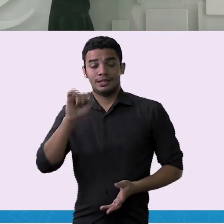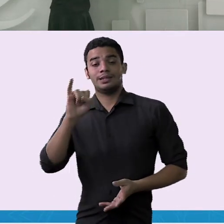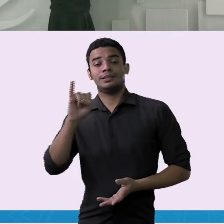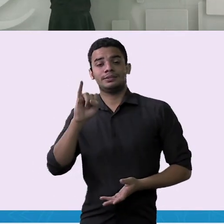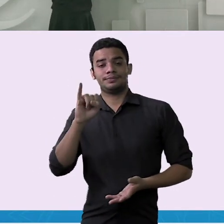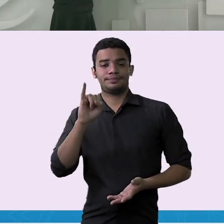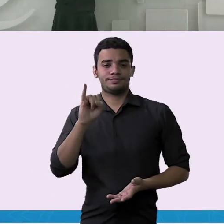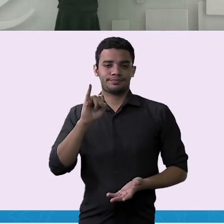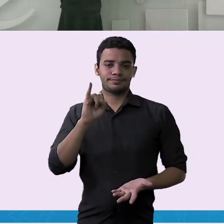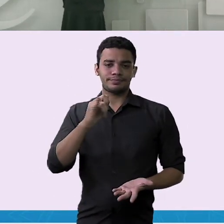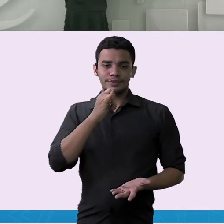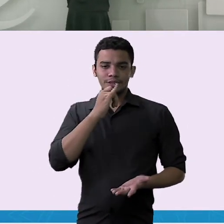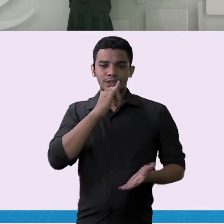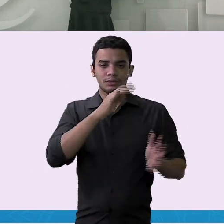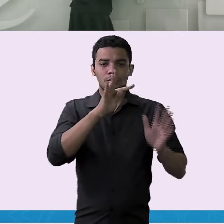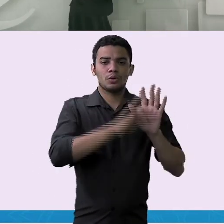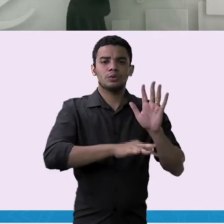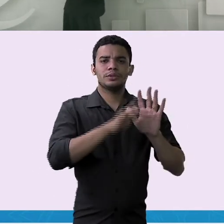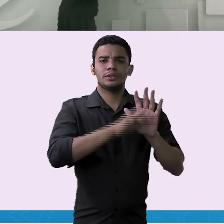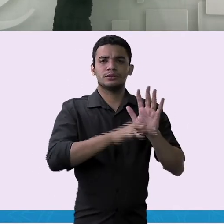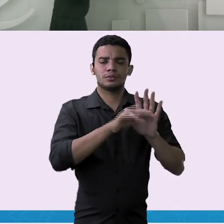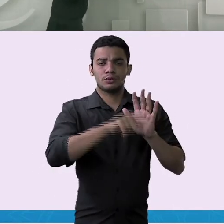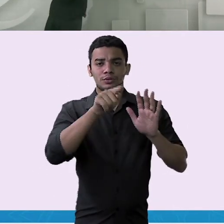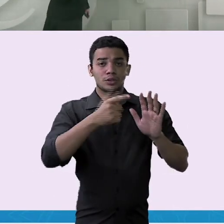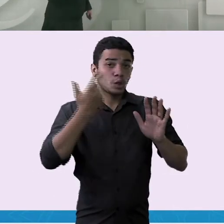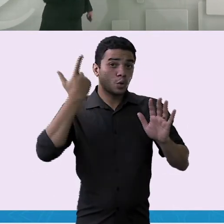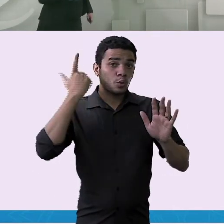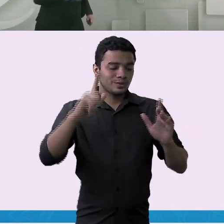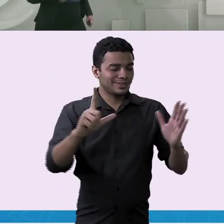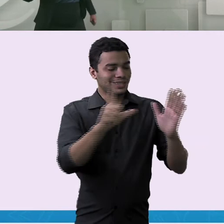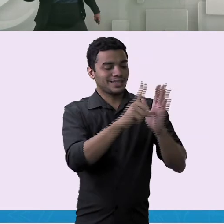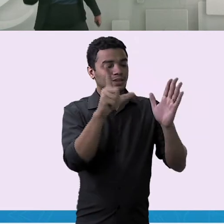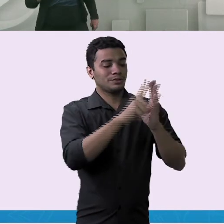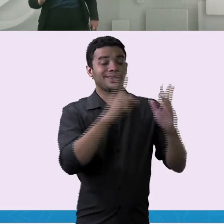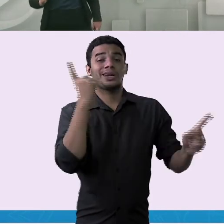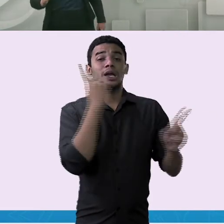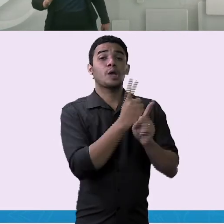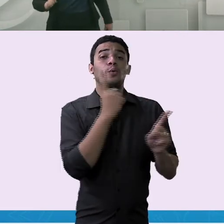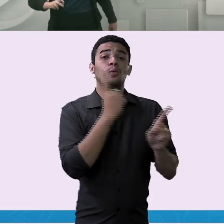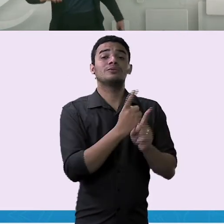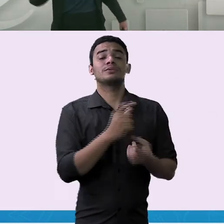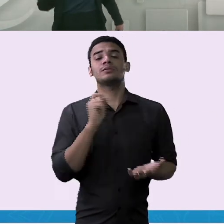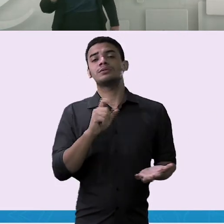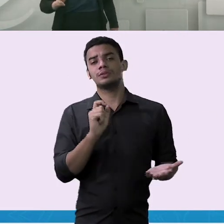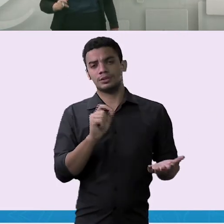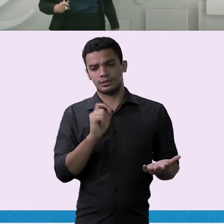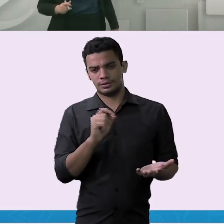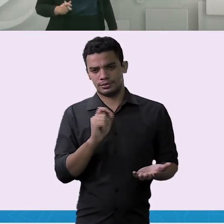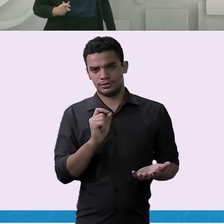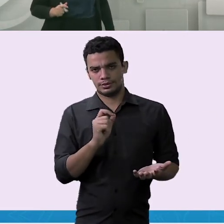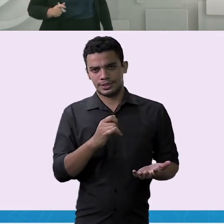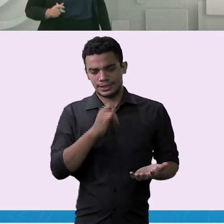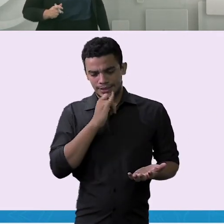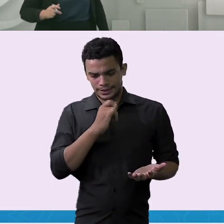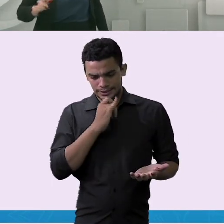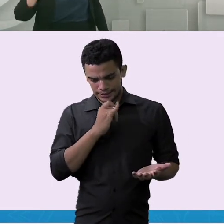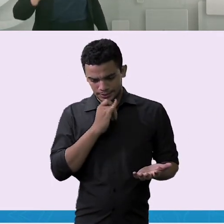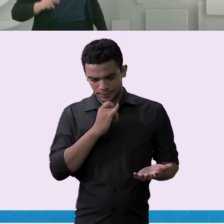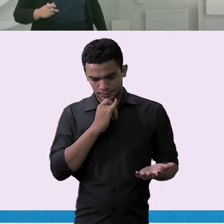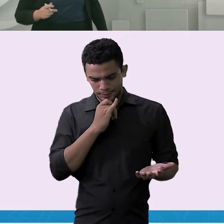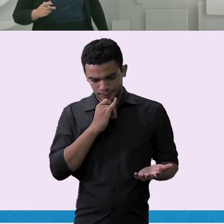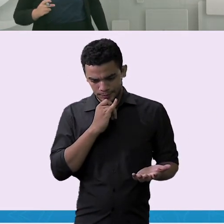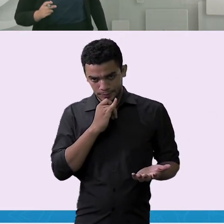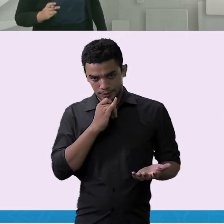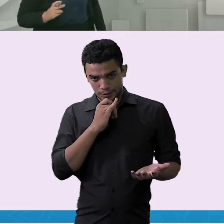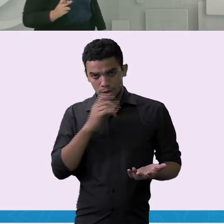você pode encontrar na loja? Quais os produtos? Lembra que nós falamos também?